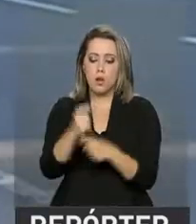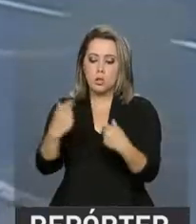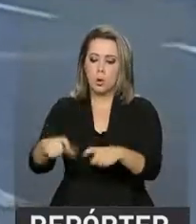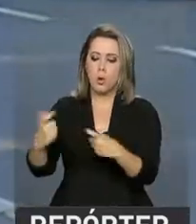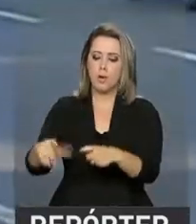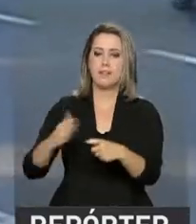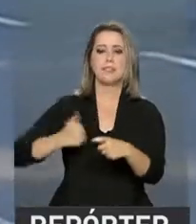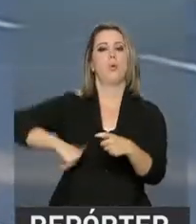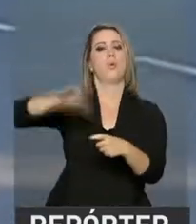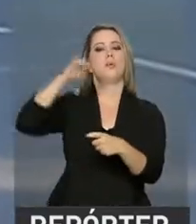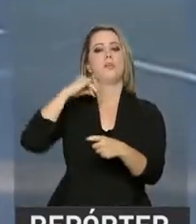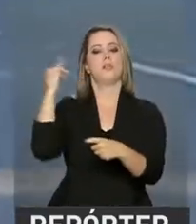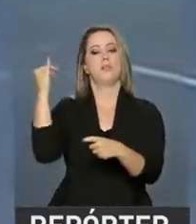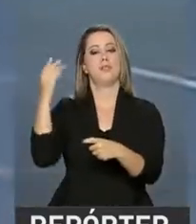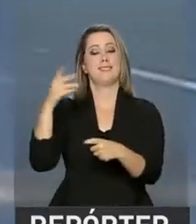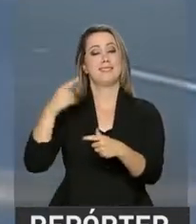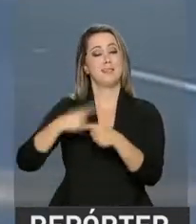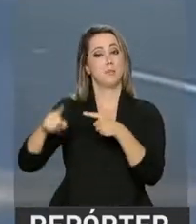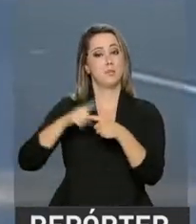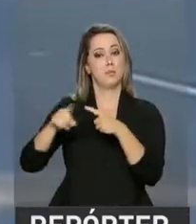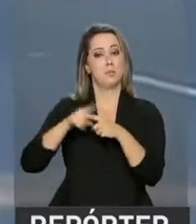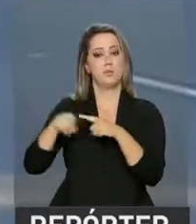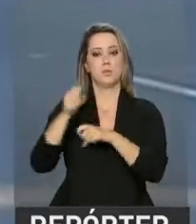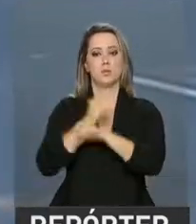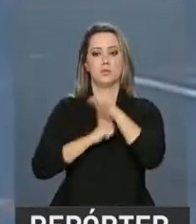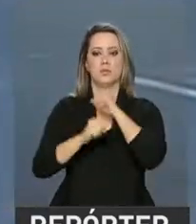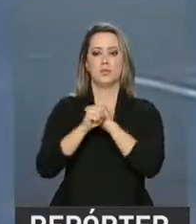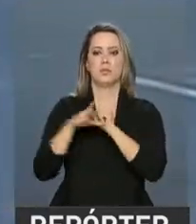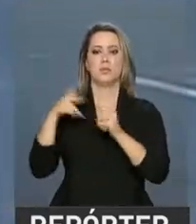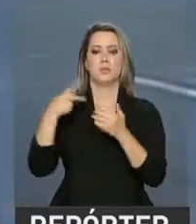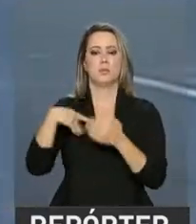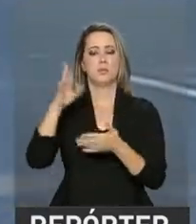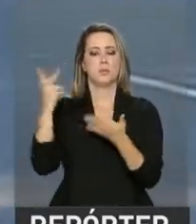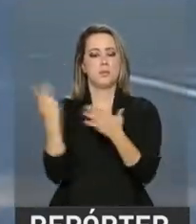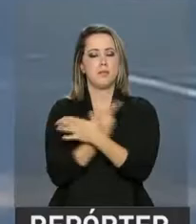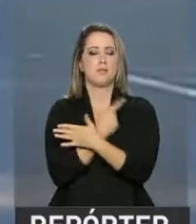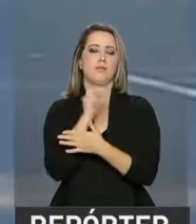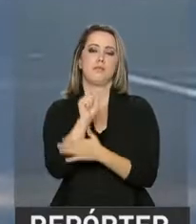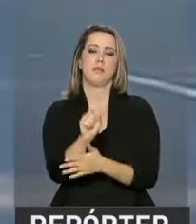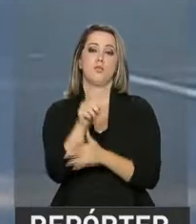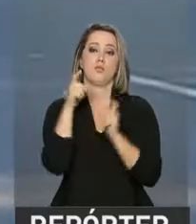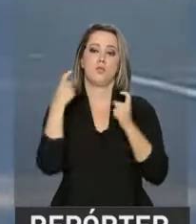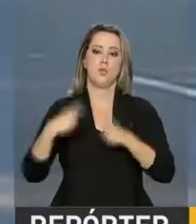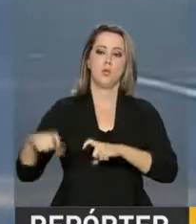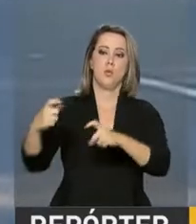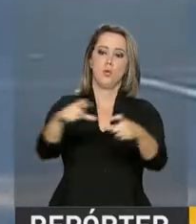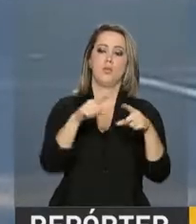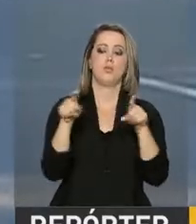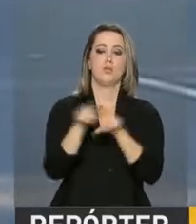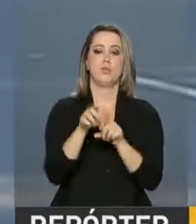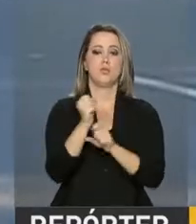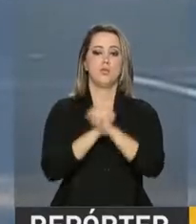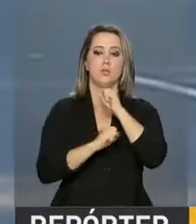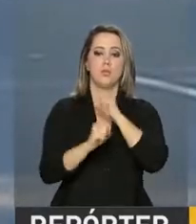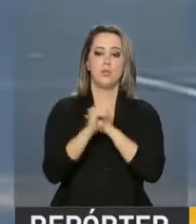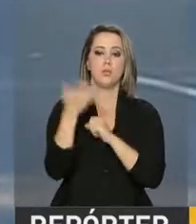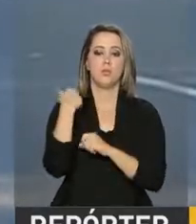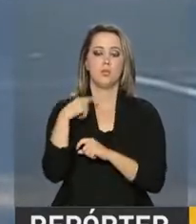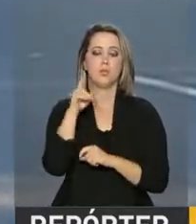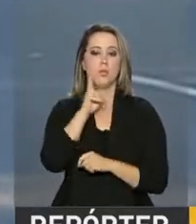onde ano passado a gente registrou o maior número de acidentes então é um cenário que por exemplo ano passado nós